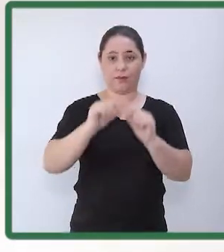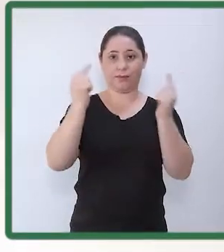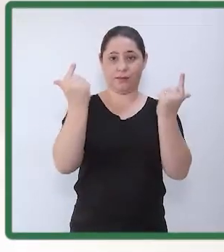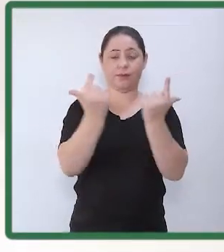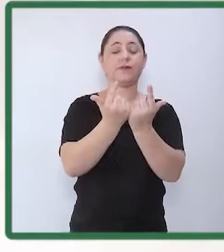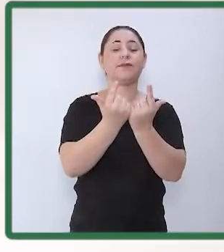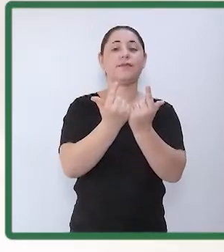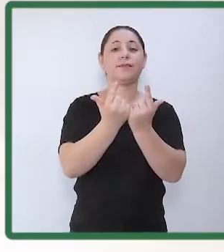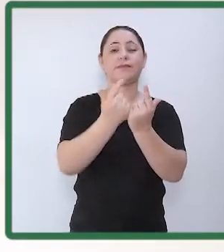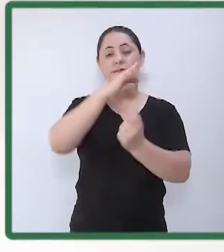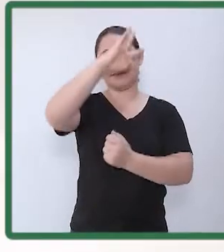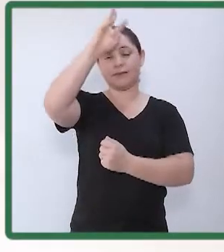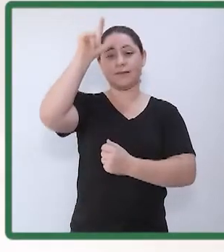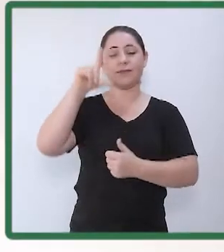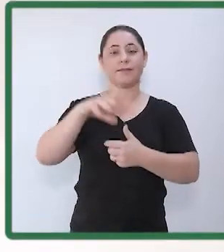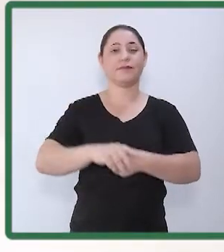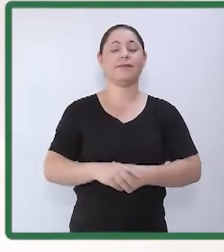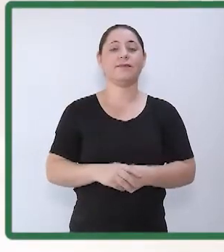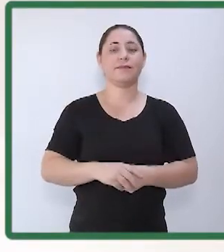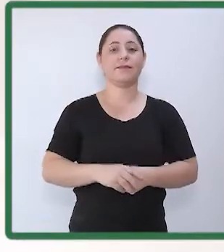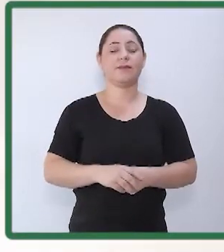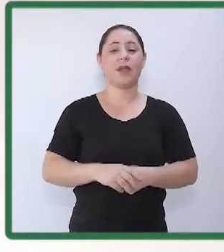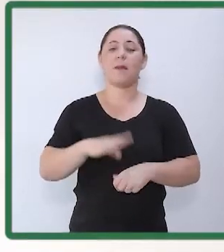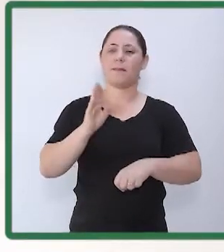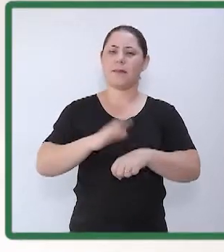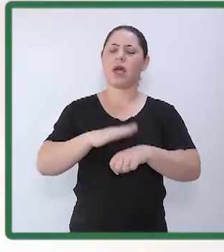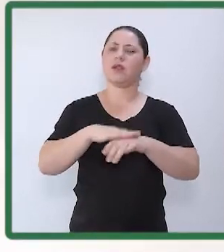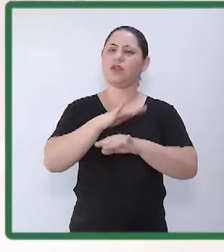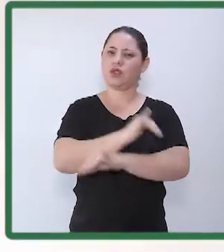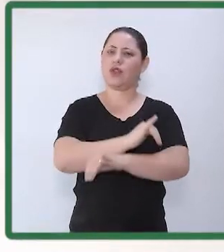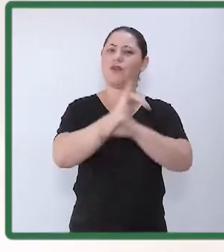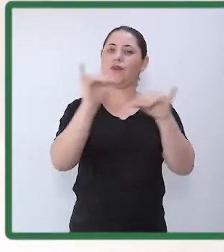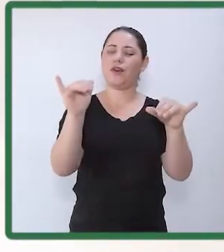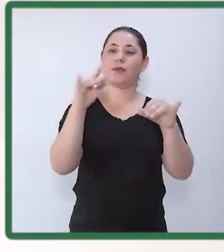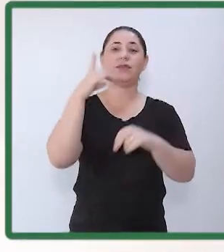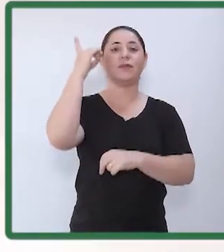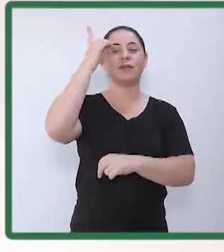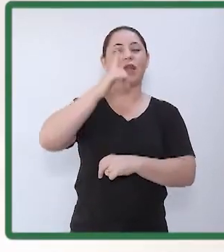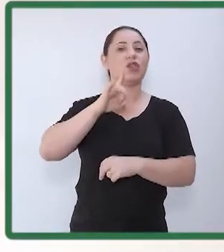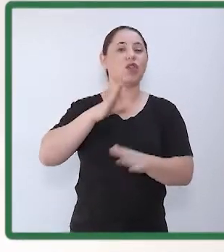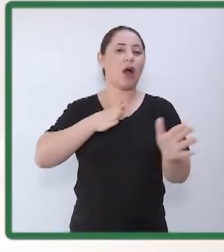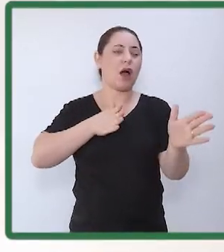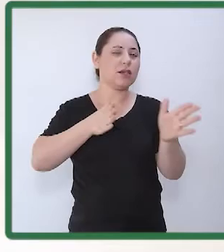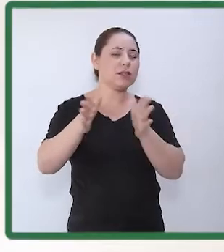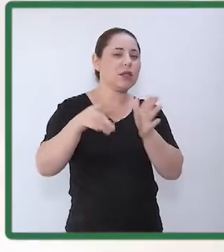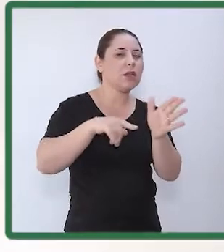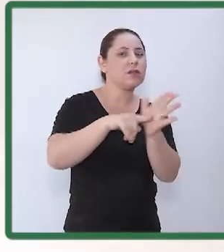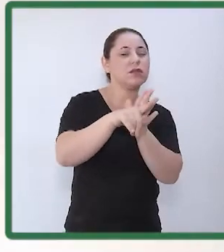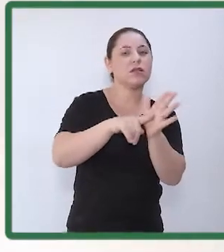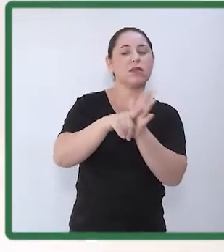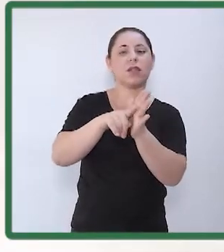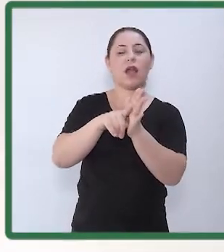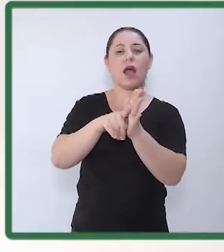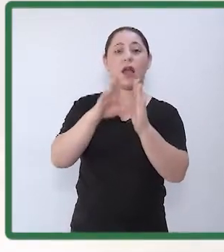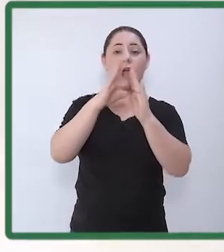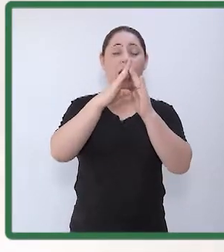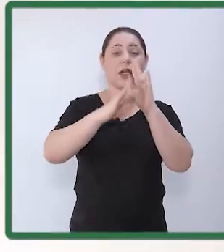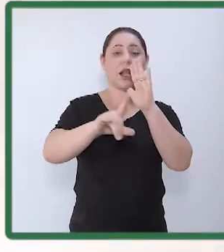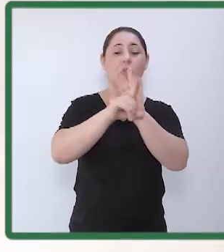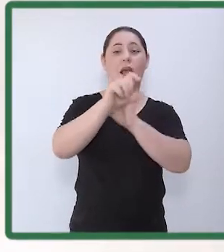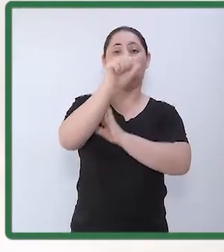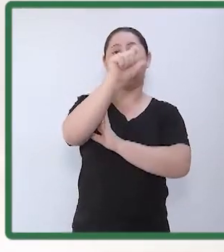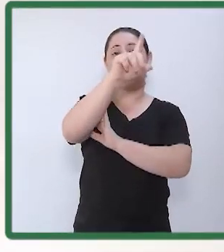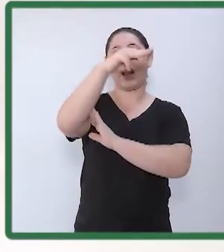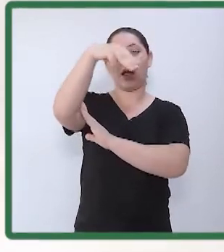governo na Assembleia Legislativa de Mato Grosso do Sul. Mais informações sobre a deputada é só acessar a página oficial da Casa